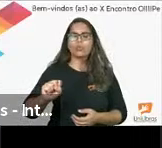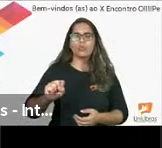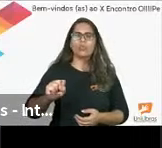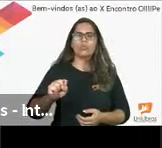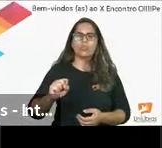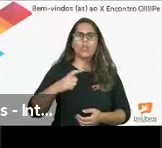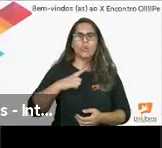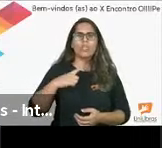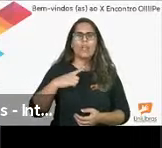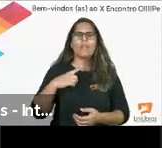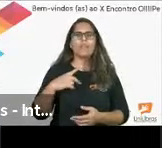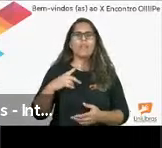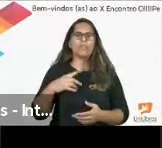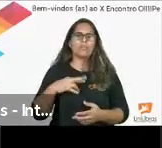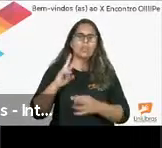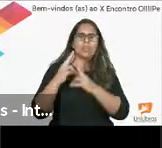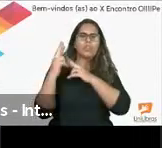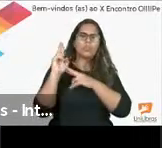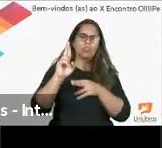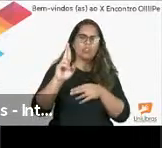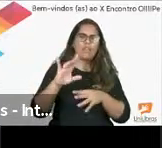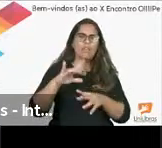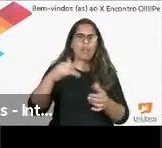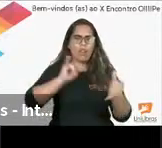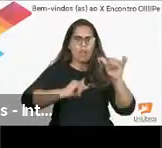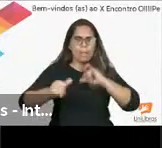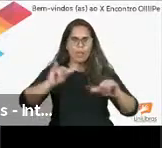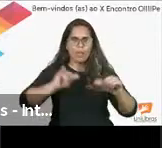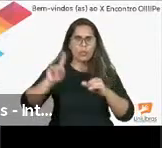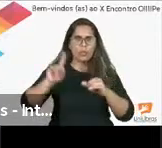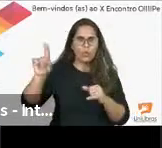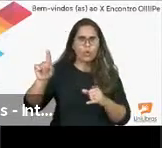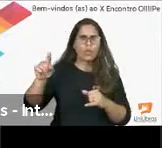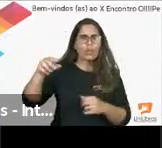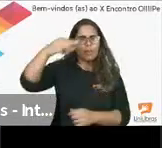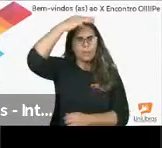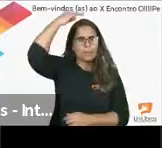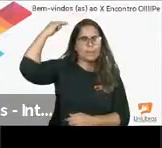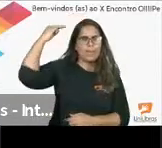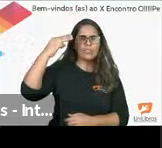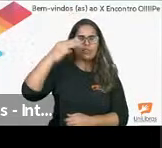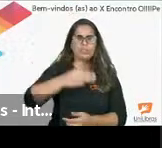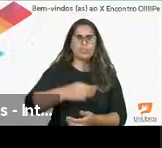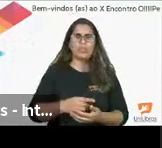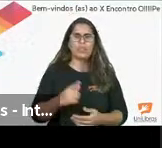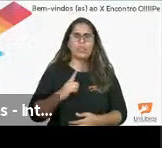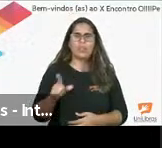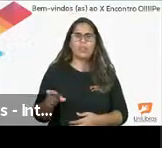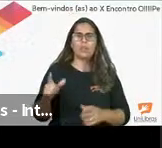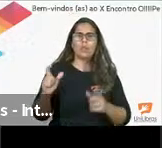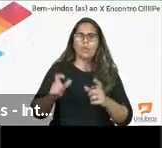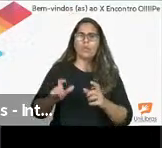chefiando um pequeno laboratório no National Asthma Center, em Denver, e